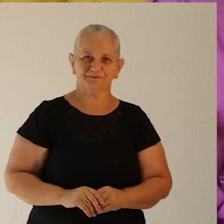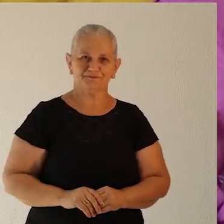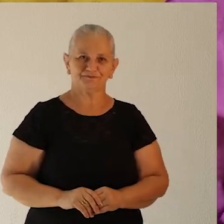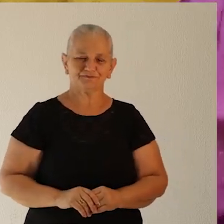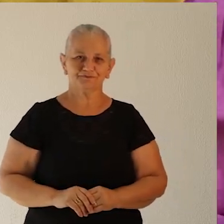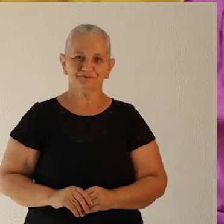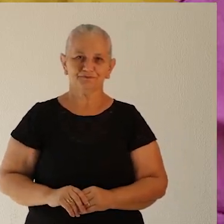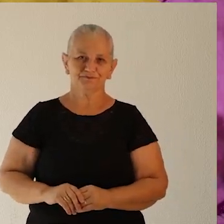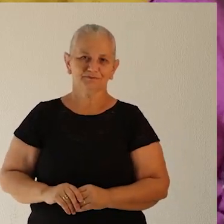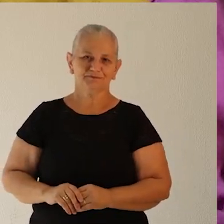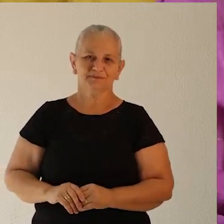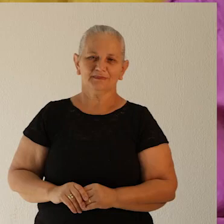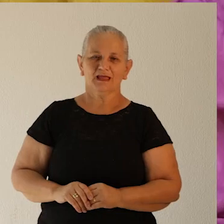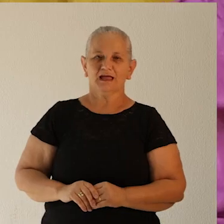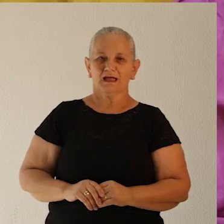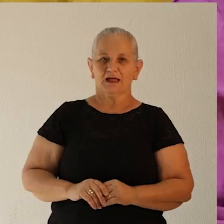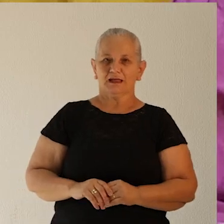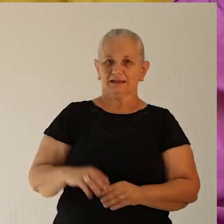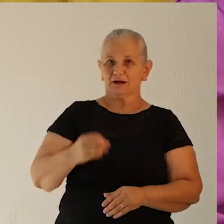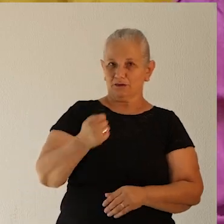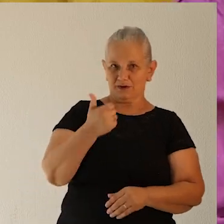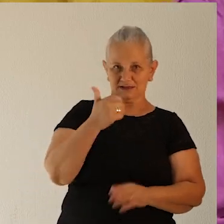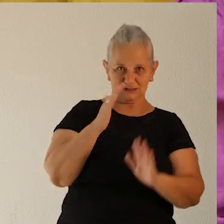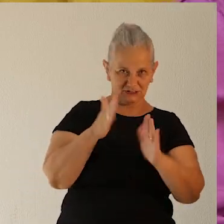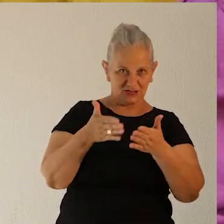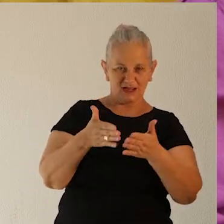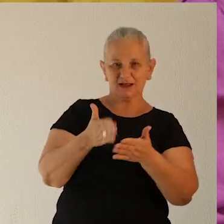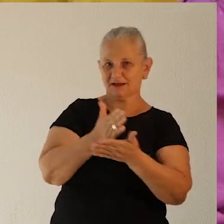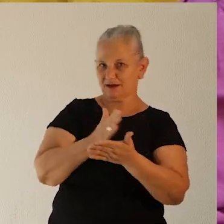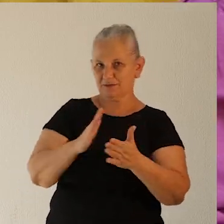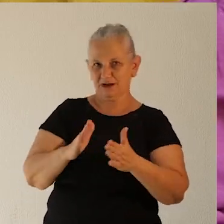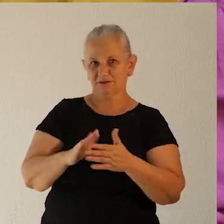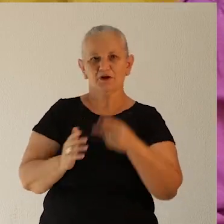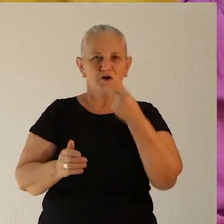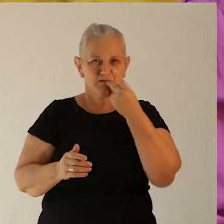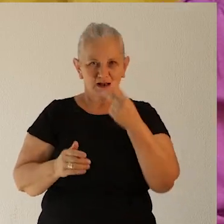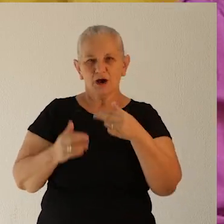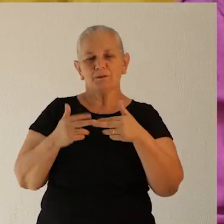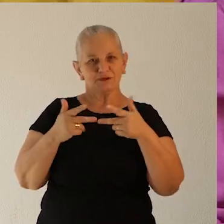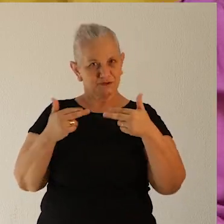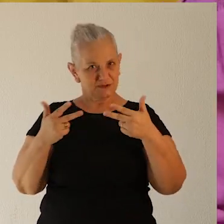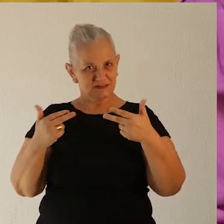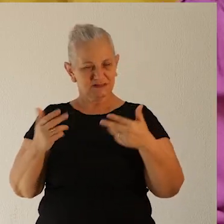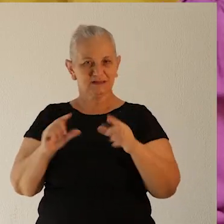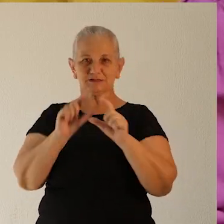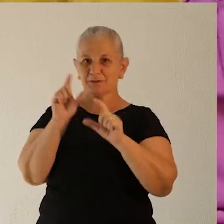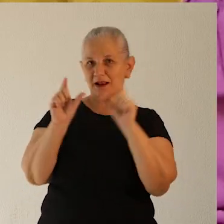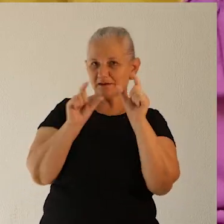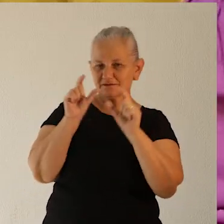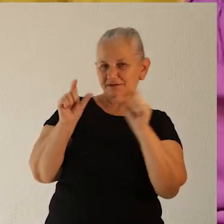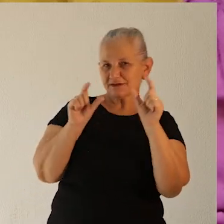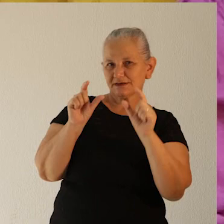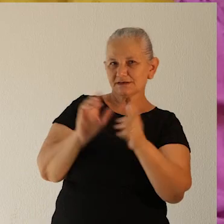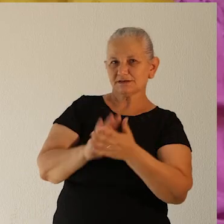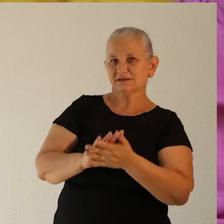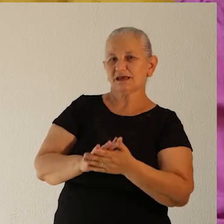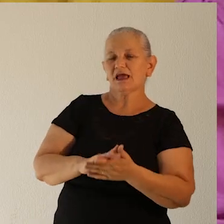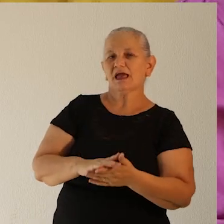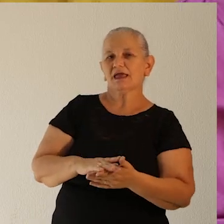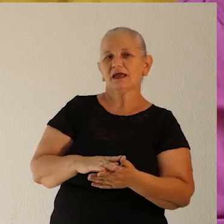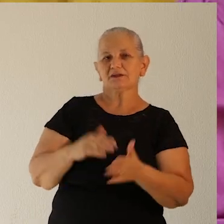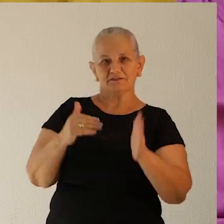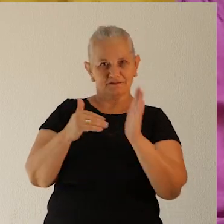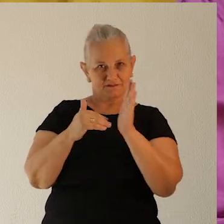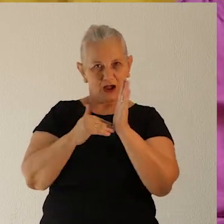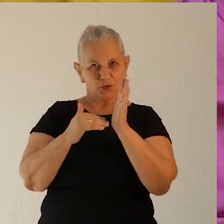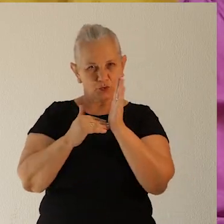Nós estamos quase finalizando, então vou falar mais algumas coisinhas e aí nós vamos fazer a última